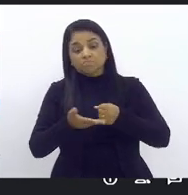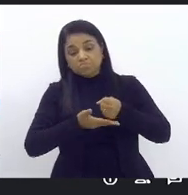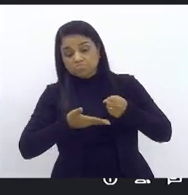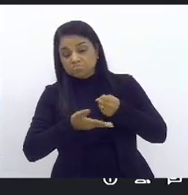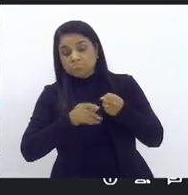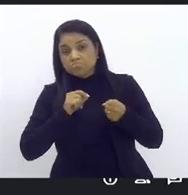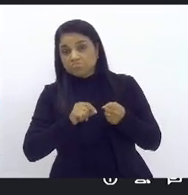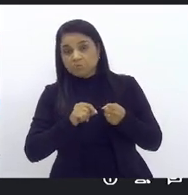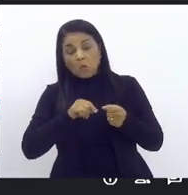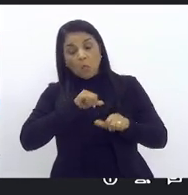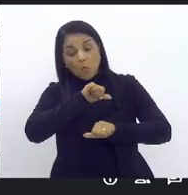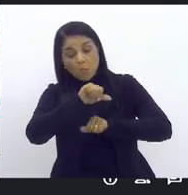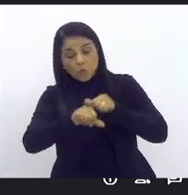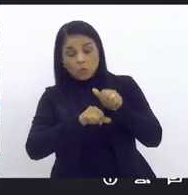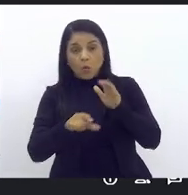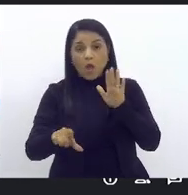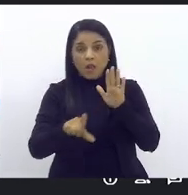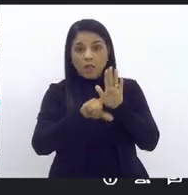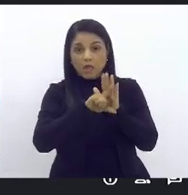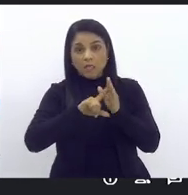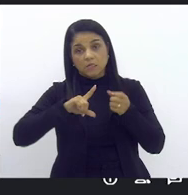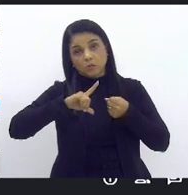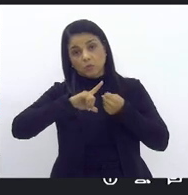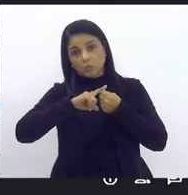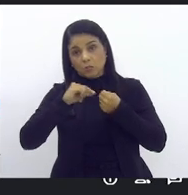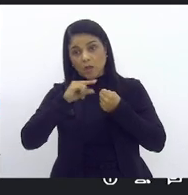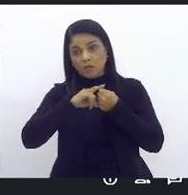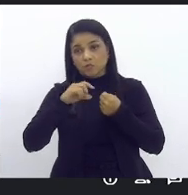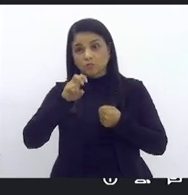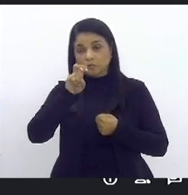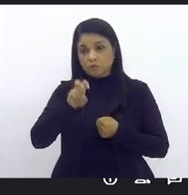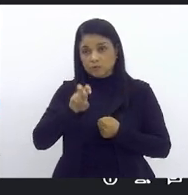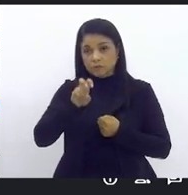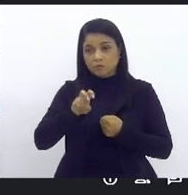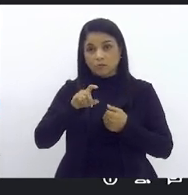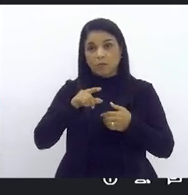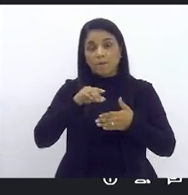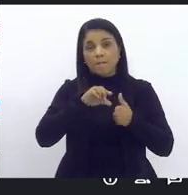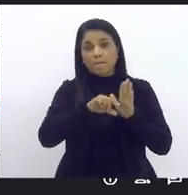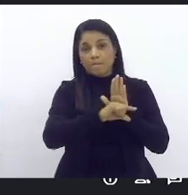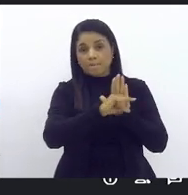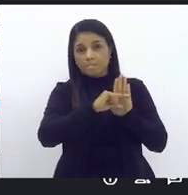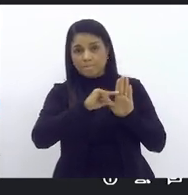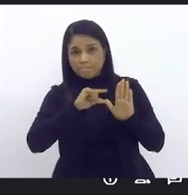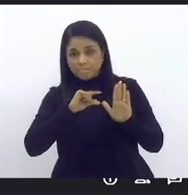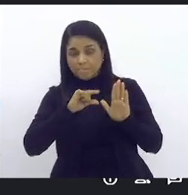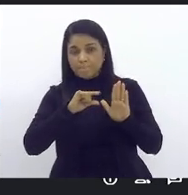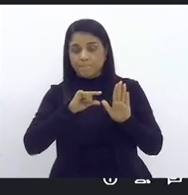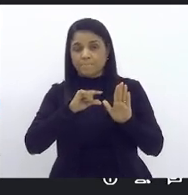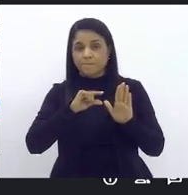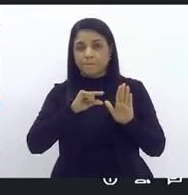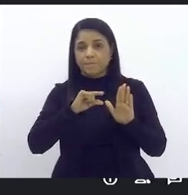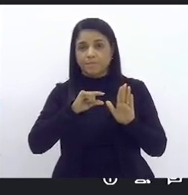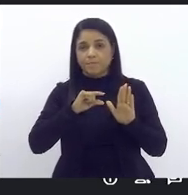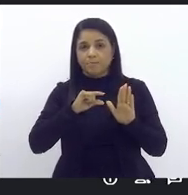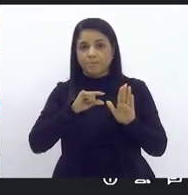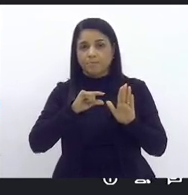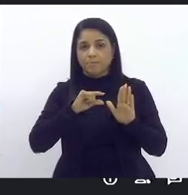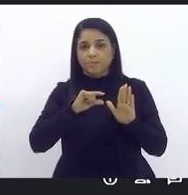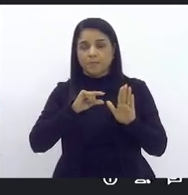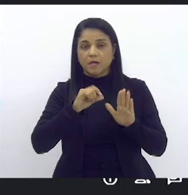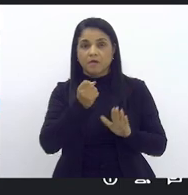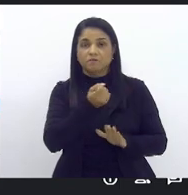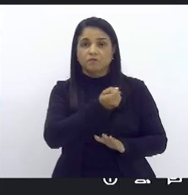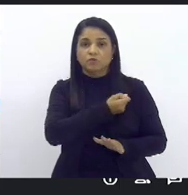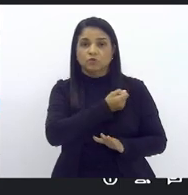como mudou a lei, e o artigo 5º, parágrafo único, se remete expressamente ao número da lei